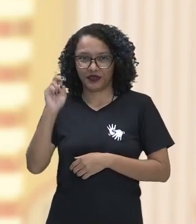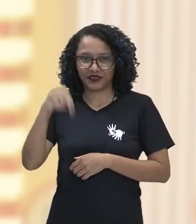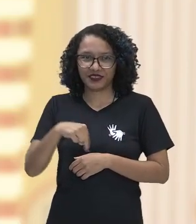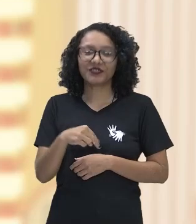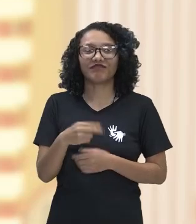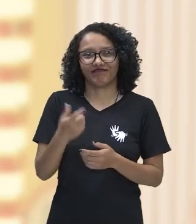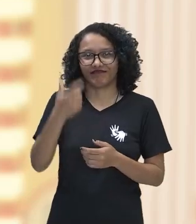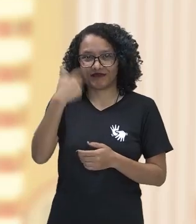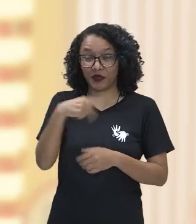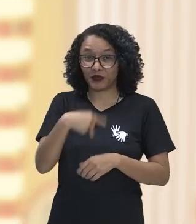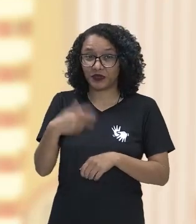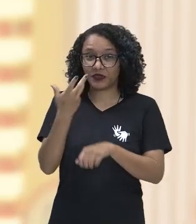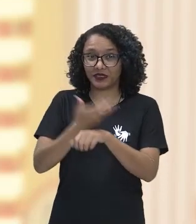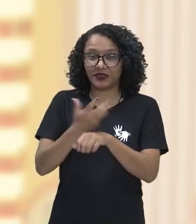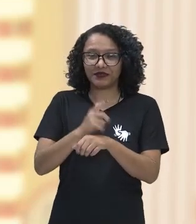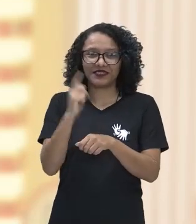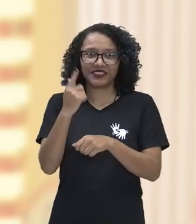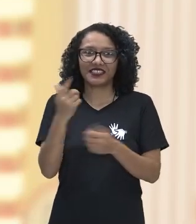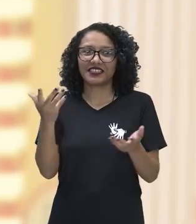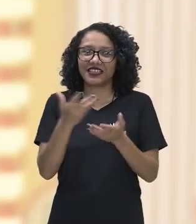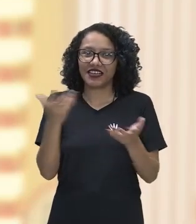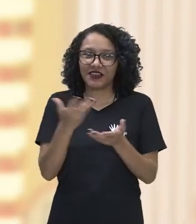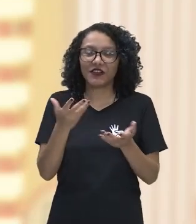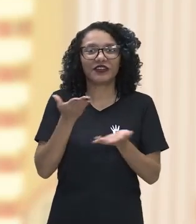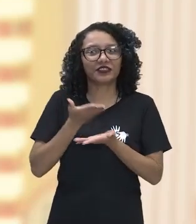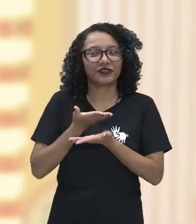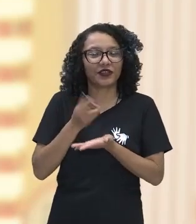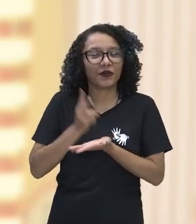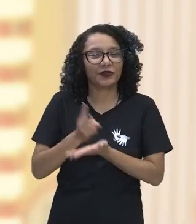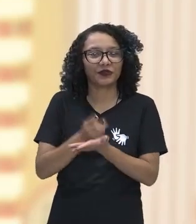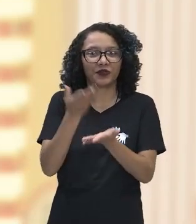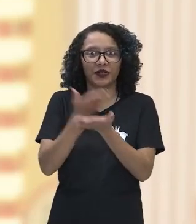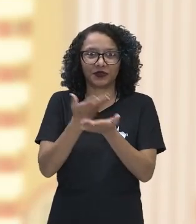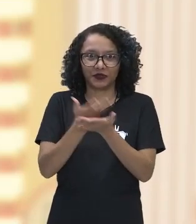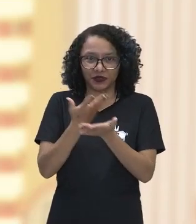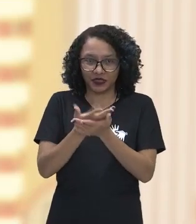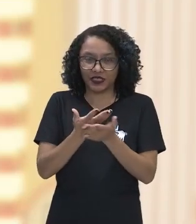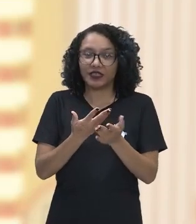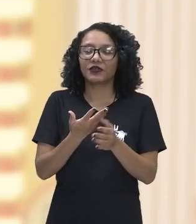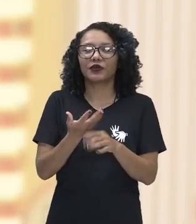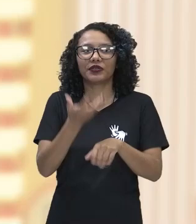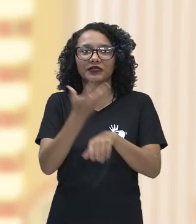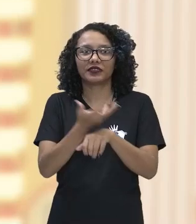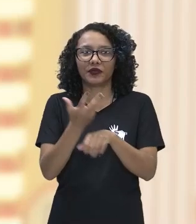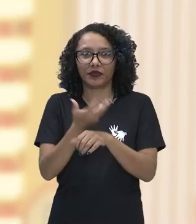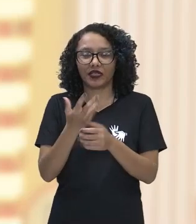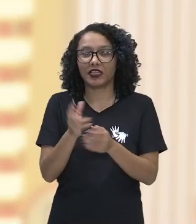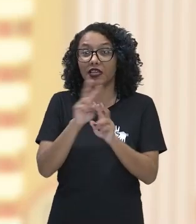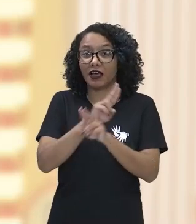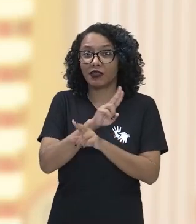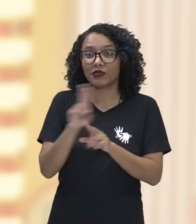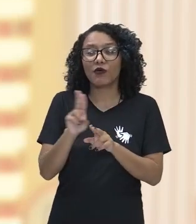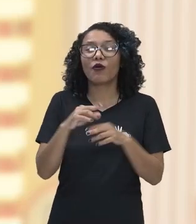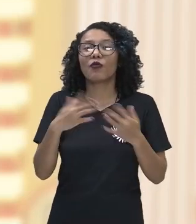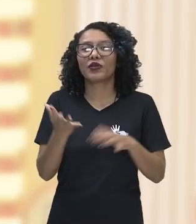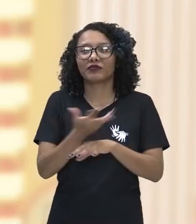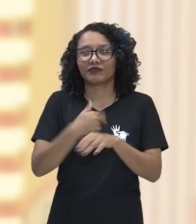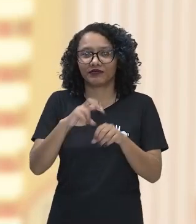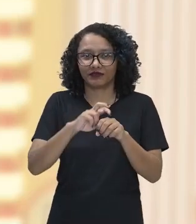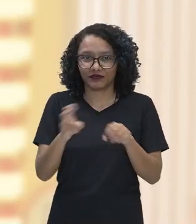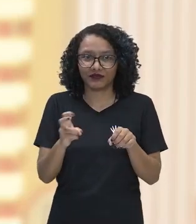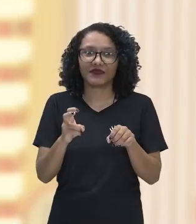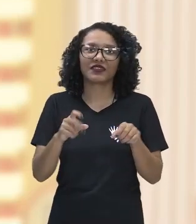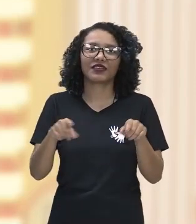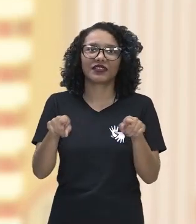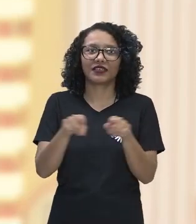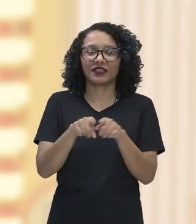componente de Geografia e eu vou dar continuidade às aulas desta unidade curricular comum intitulada Interculturalidade e